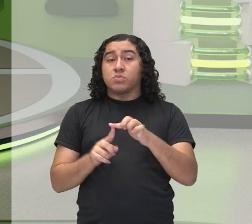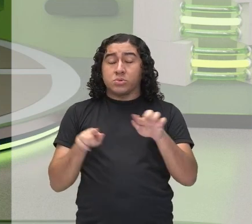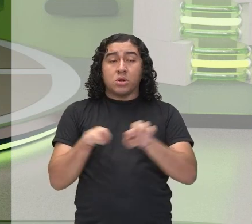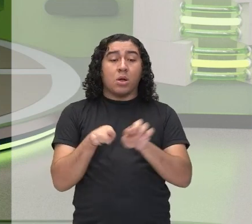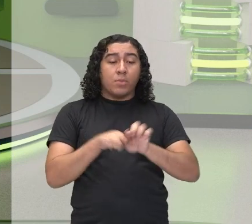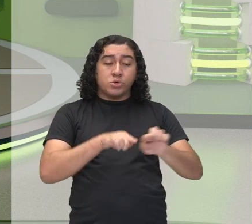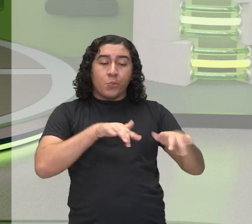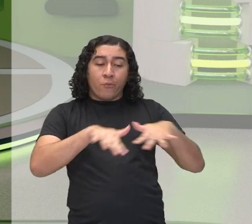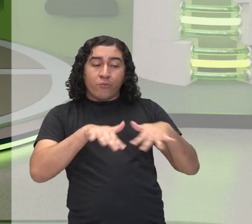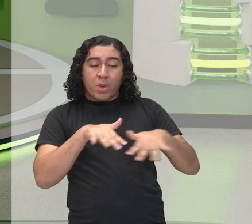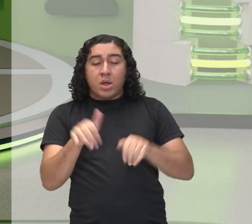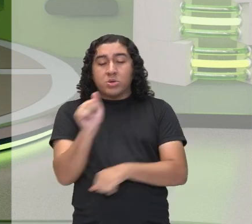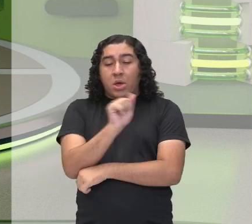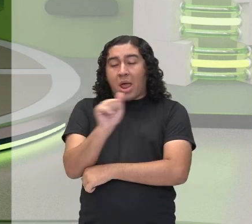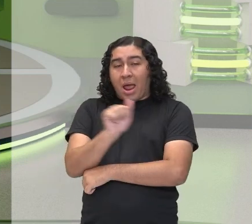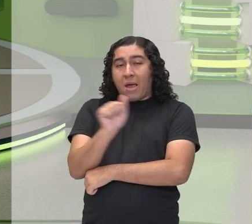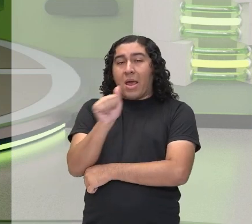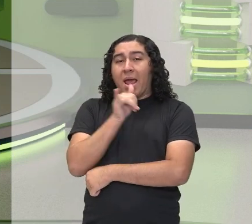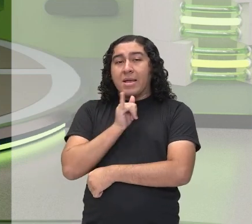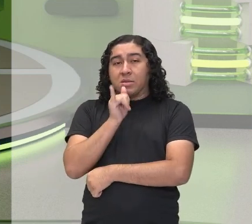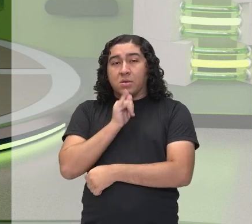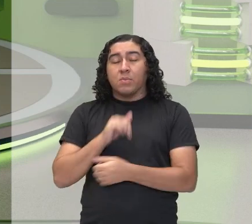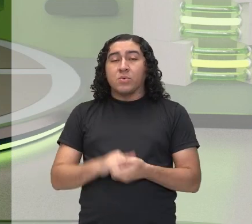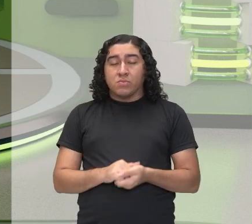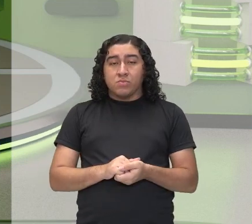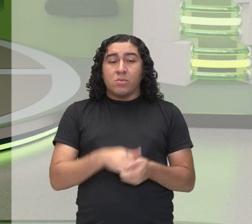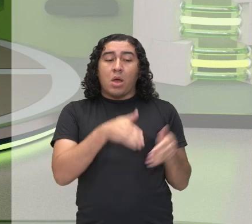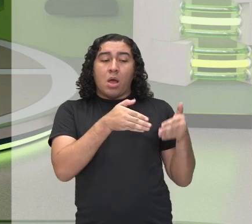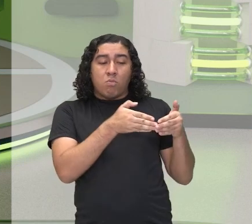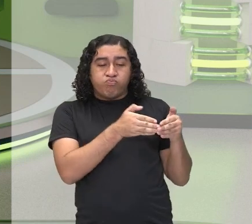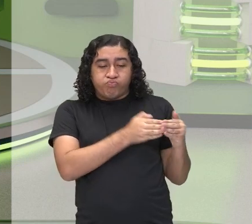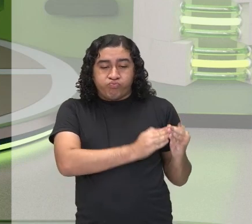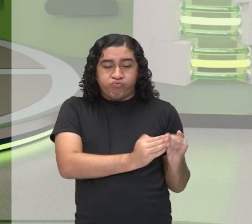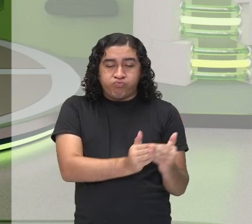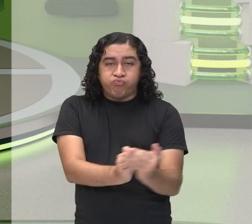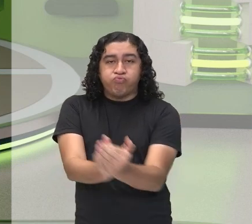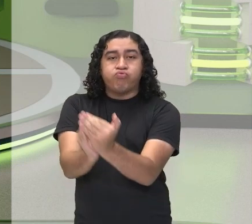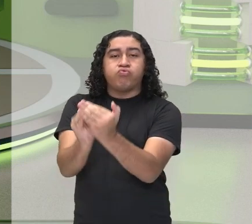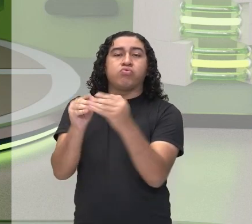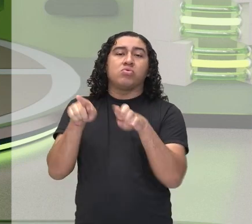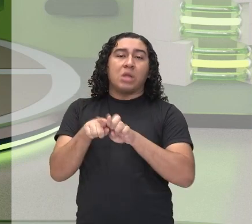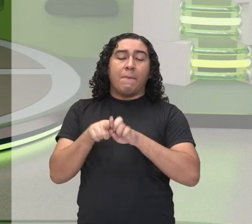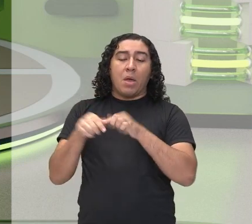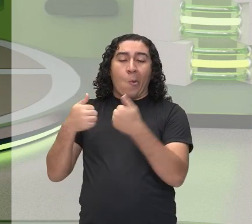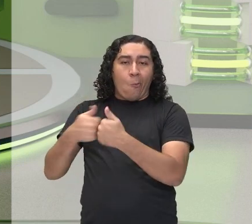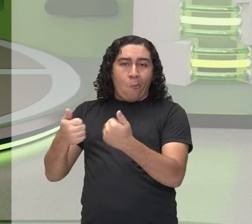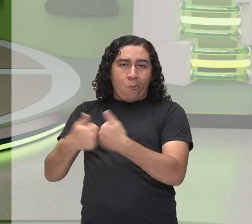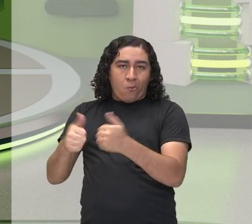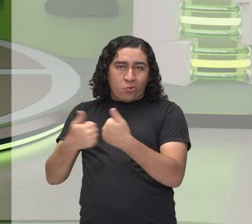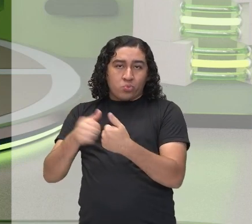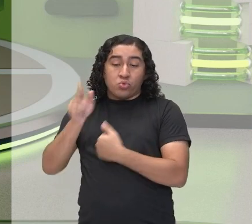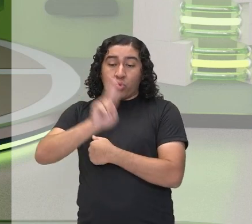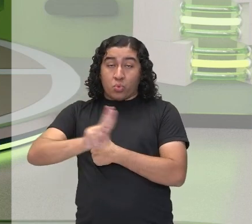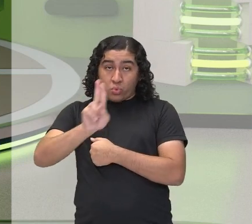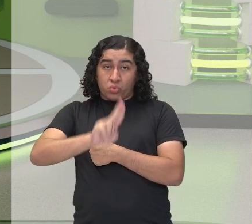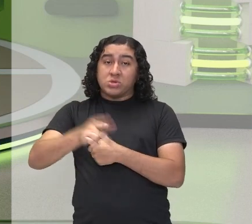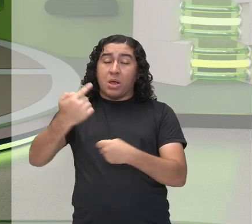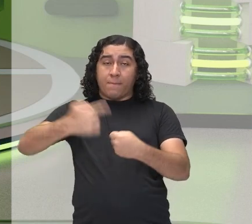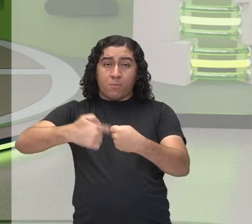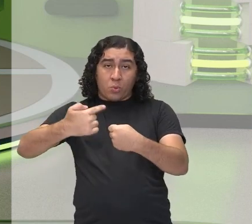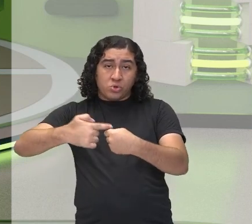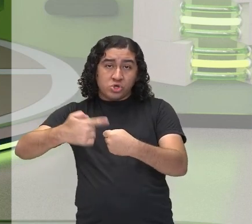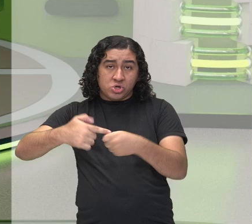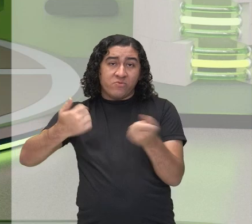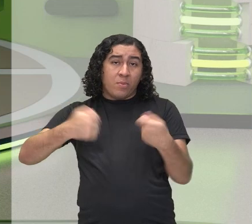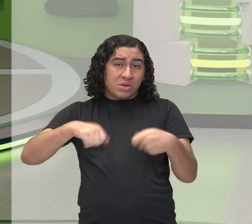locomoção, né, como por exemplo as lanchas, os caminhões, os ônibus, que utilizam combustível, né, precisa